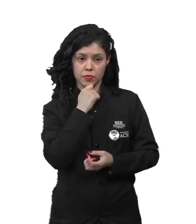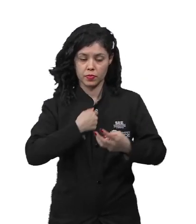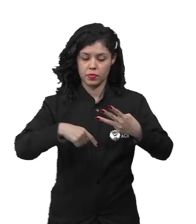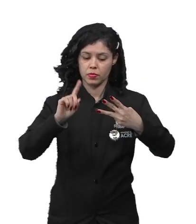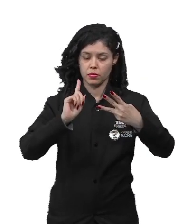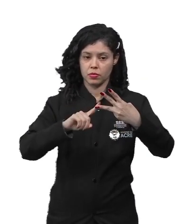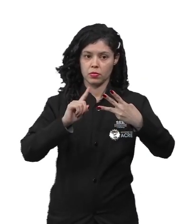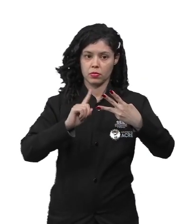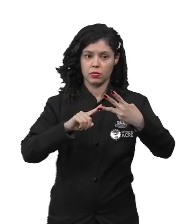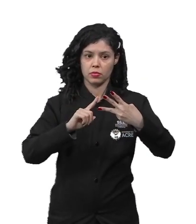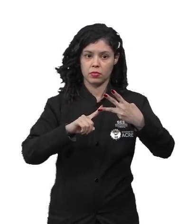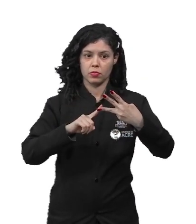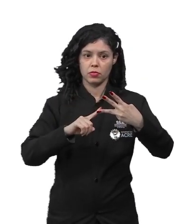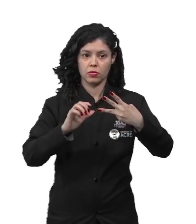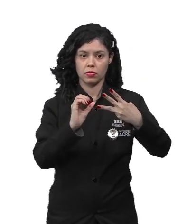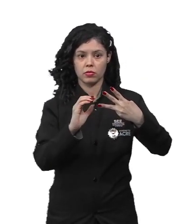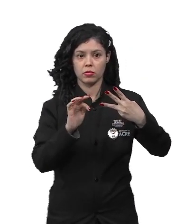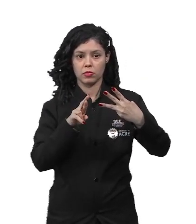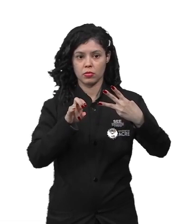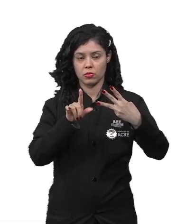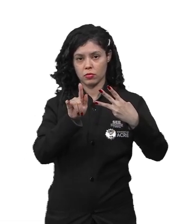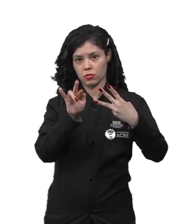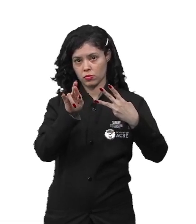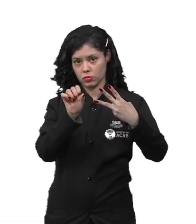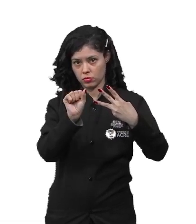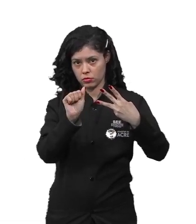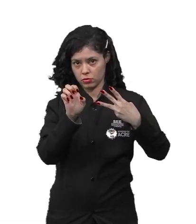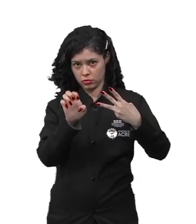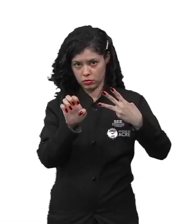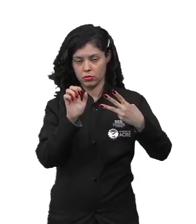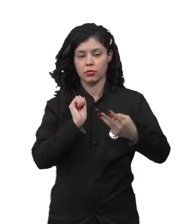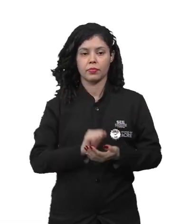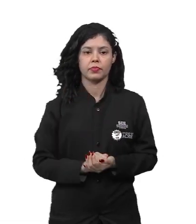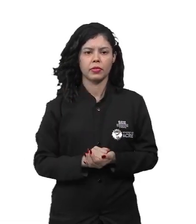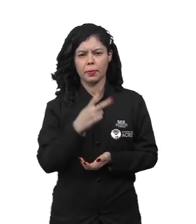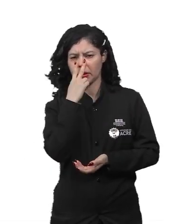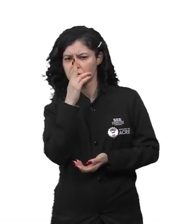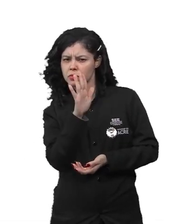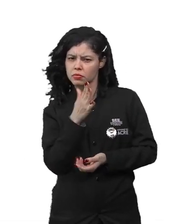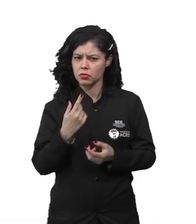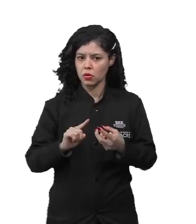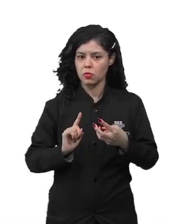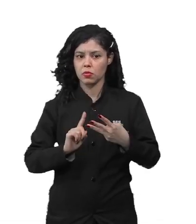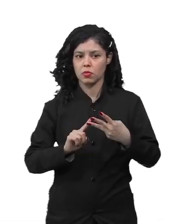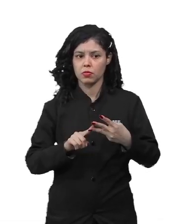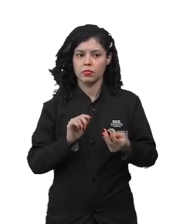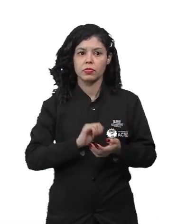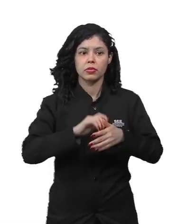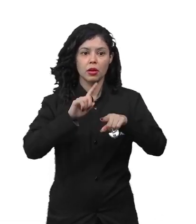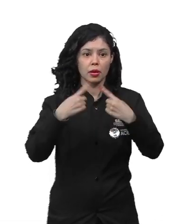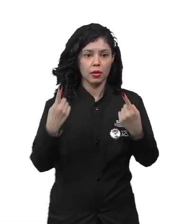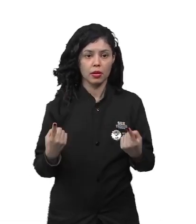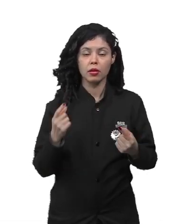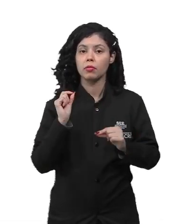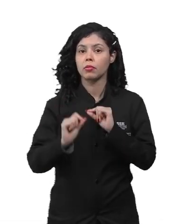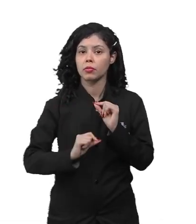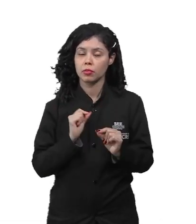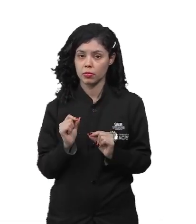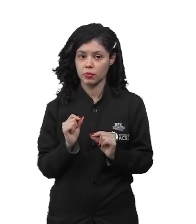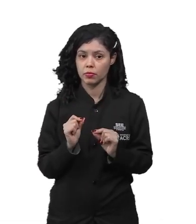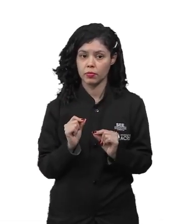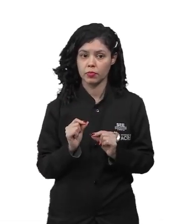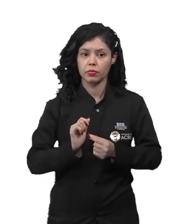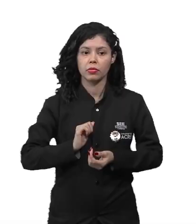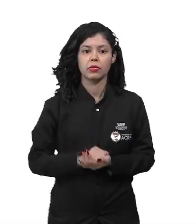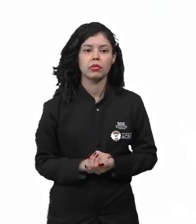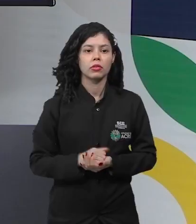fase, como é que é conhecido? Acetogênese, pessoal. É meio parecido com a primeira, tá? Mas é